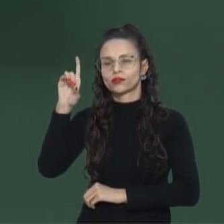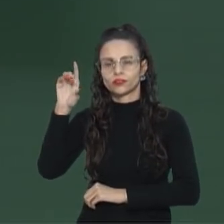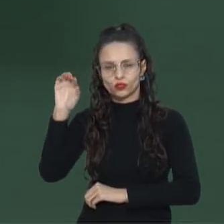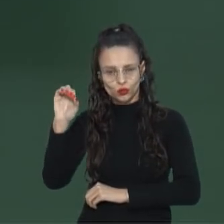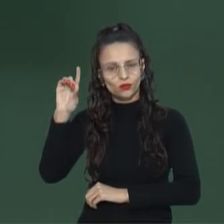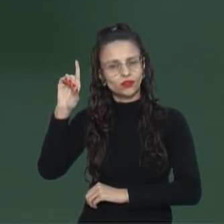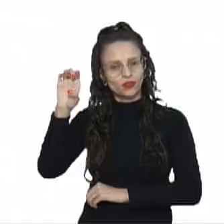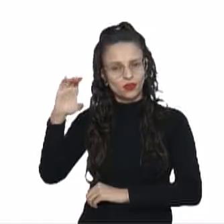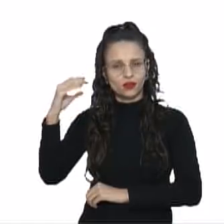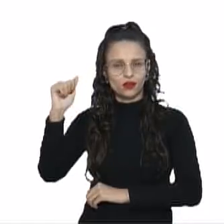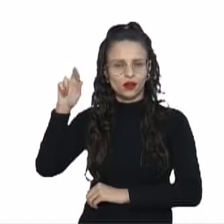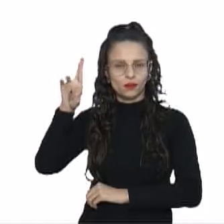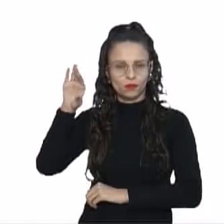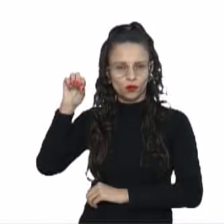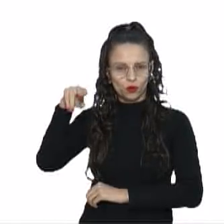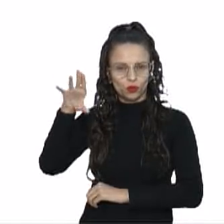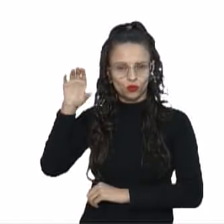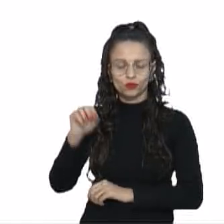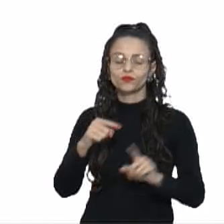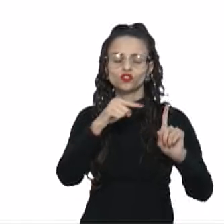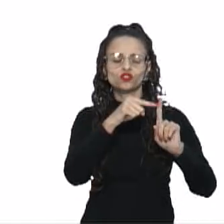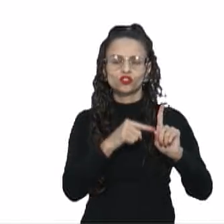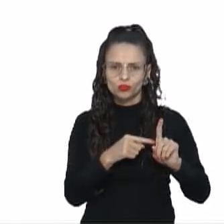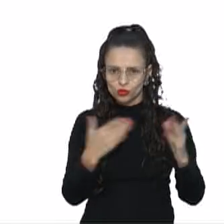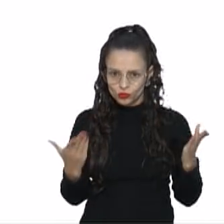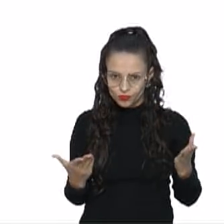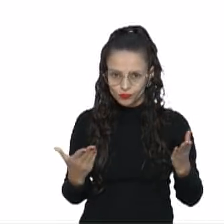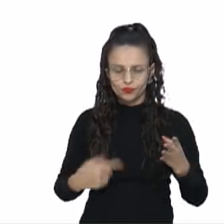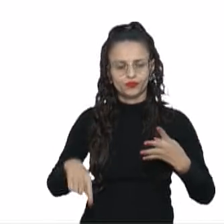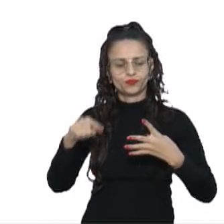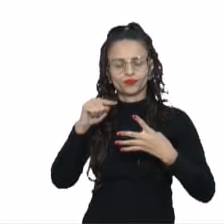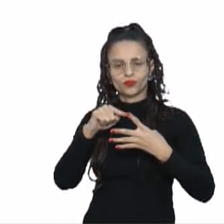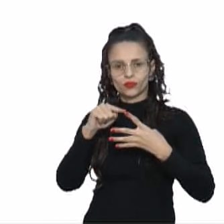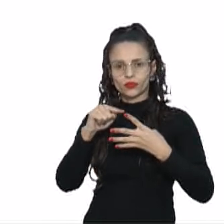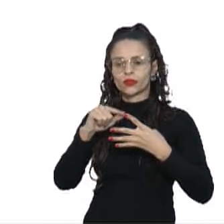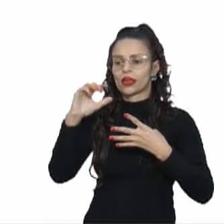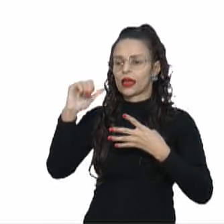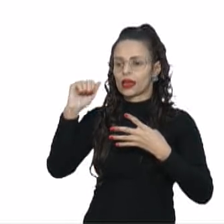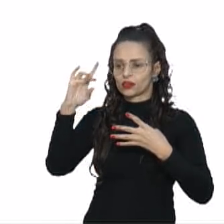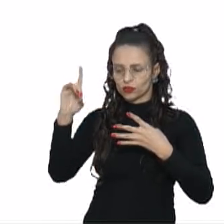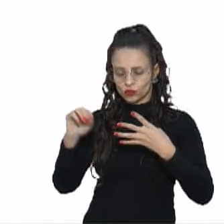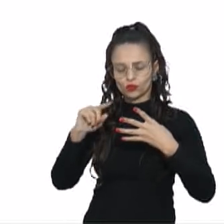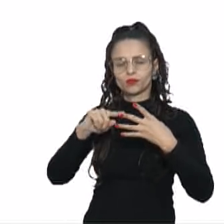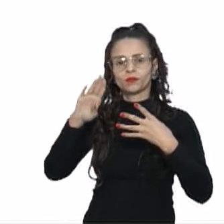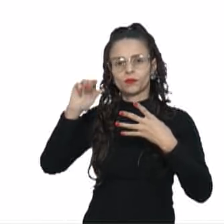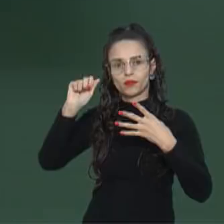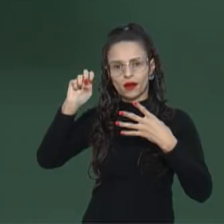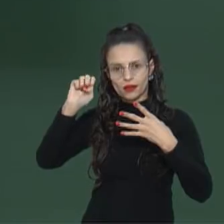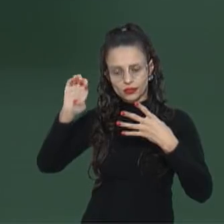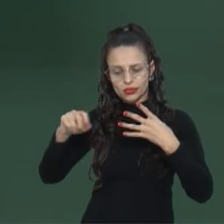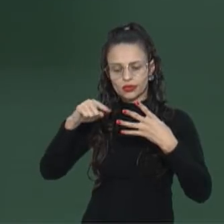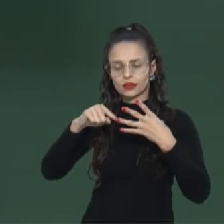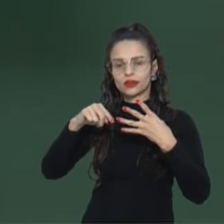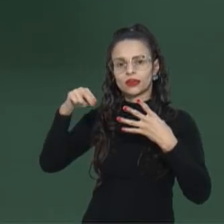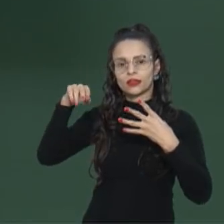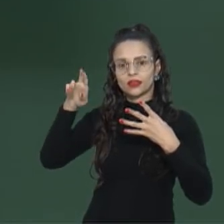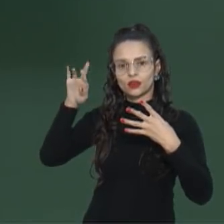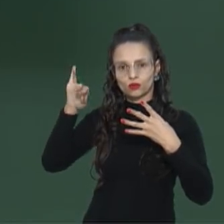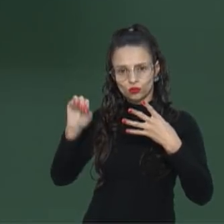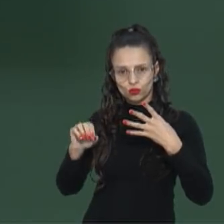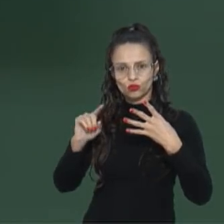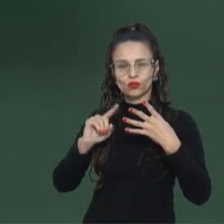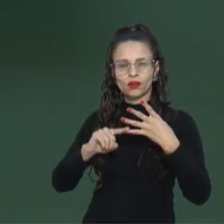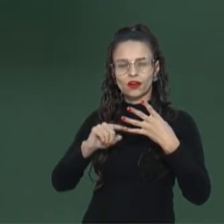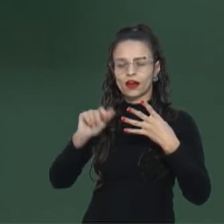Perfeito? Tipos de óxidos. Óxido ácido, óxido básico, óxido neutro, os anfóteros e